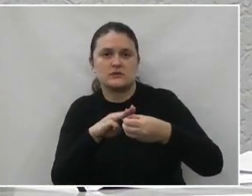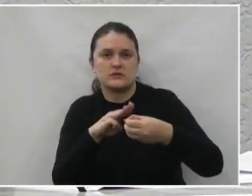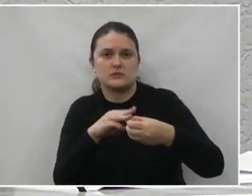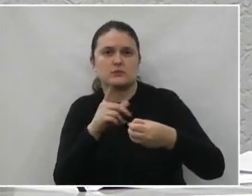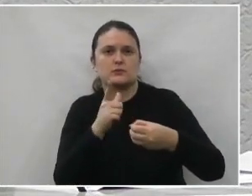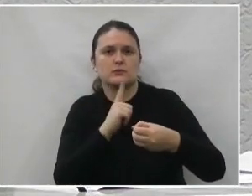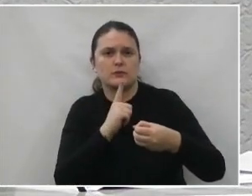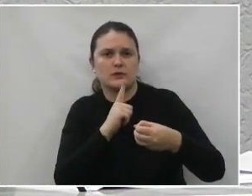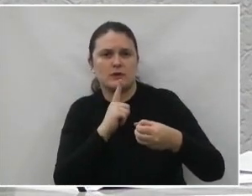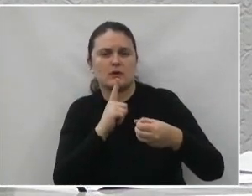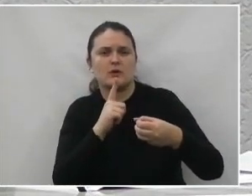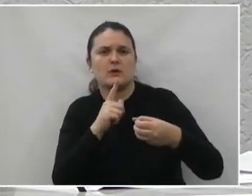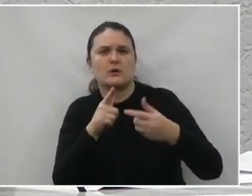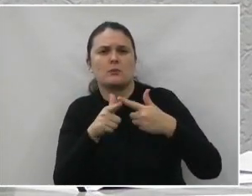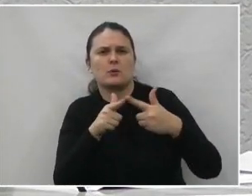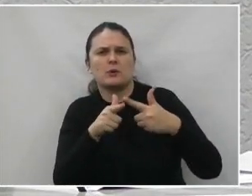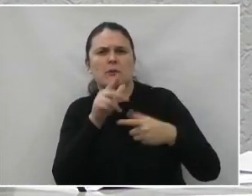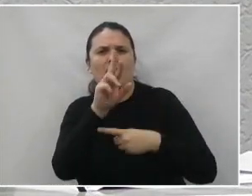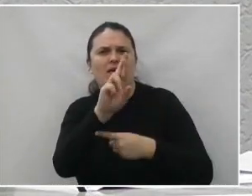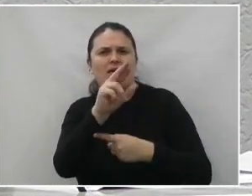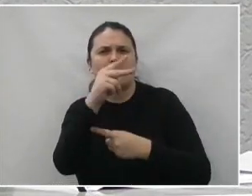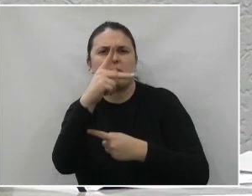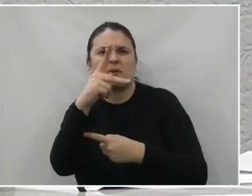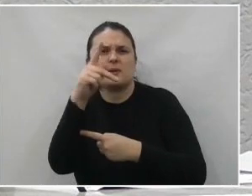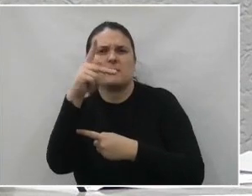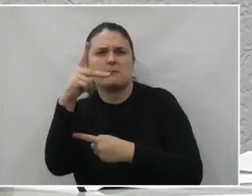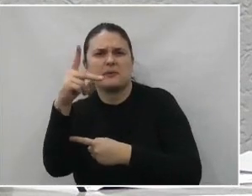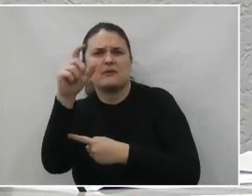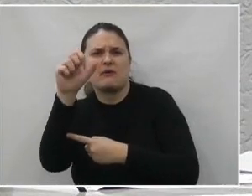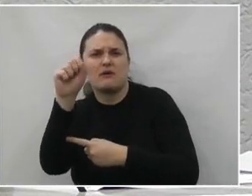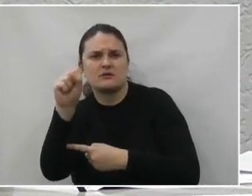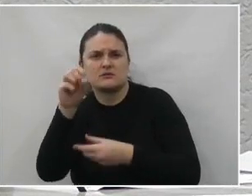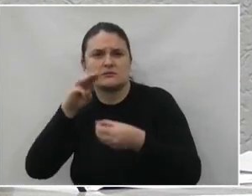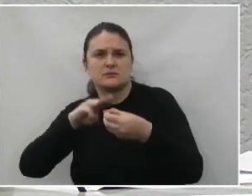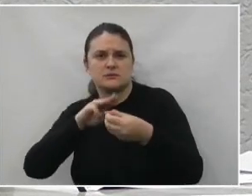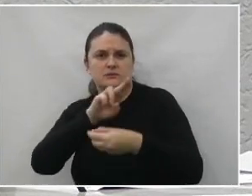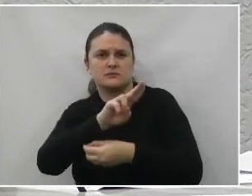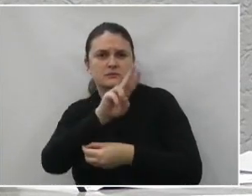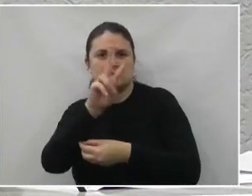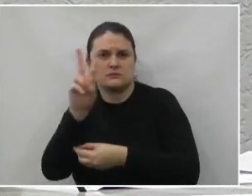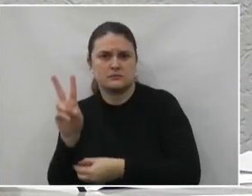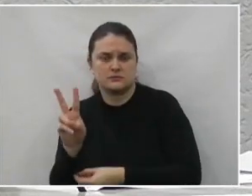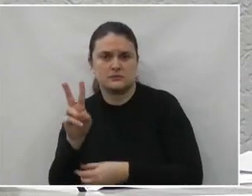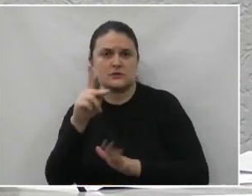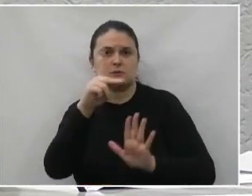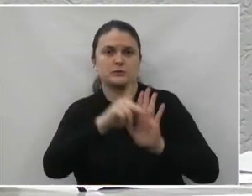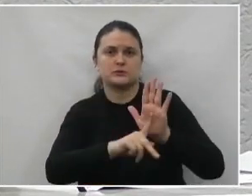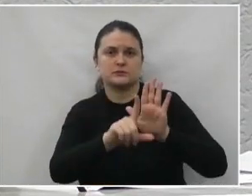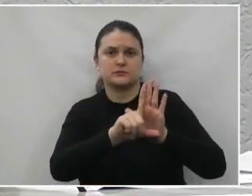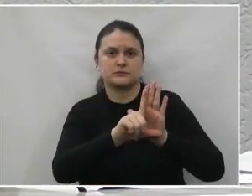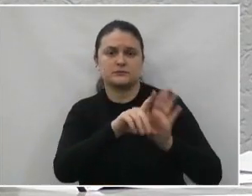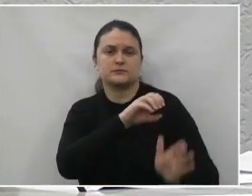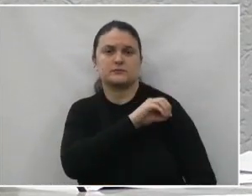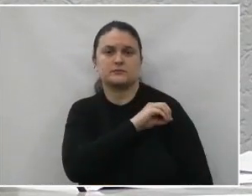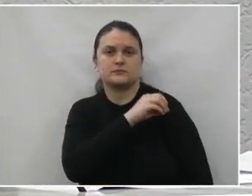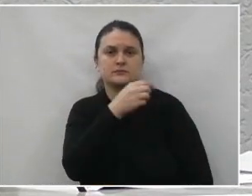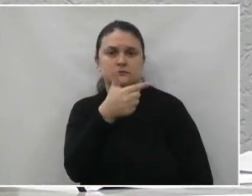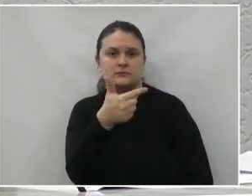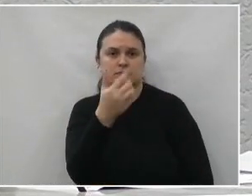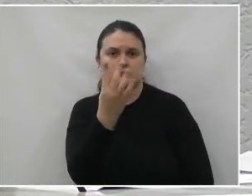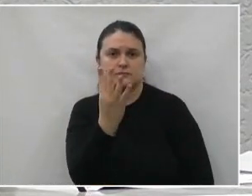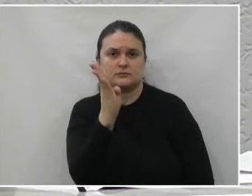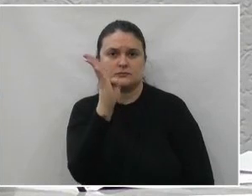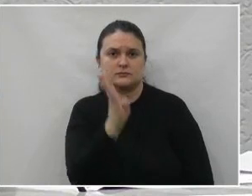em face do RPPS do município de União da Vitória. Projeto de lei ordinária de número